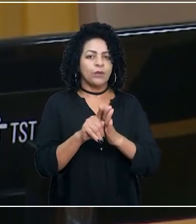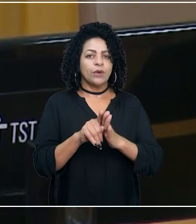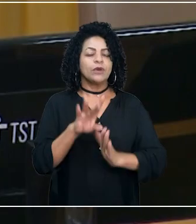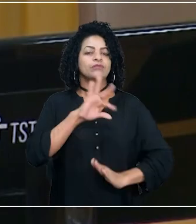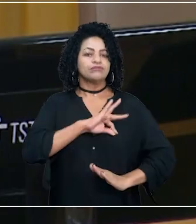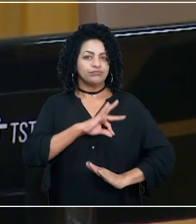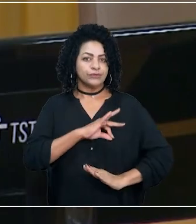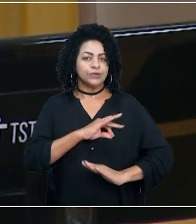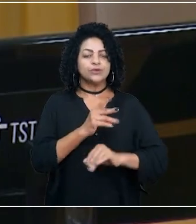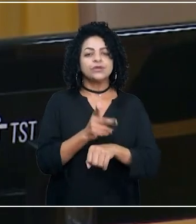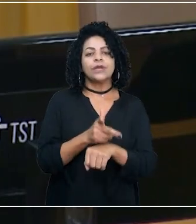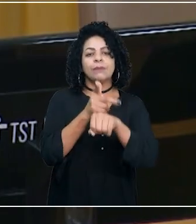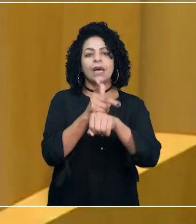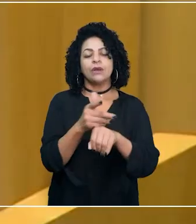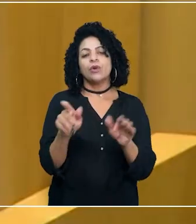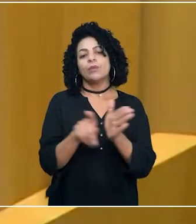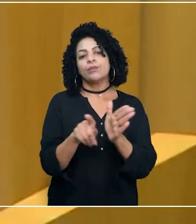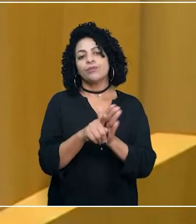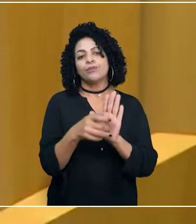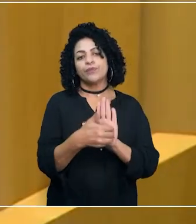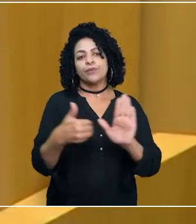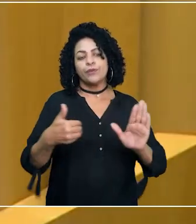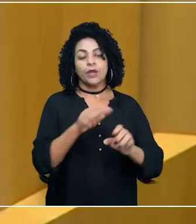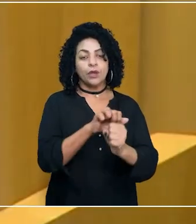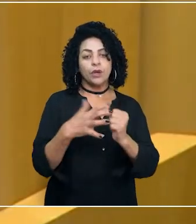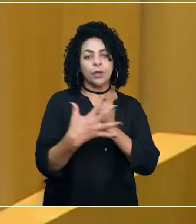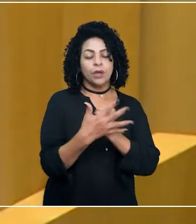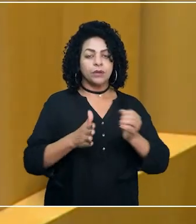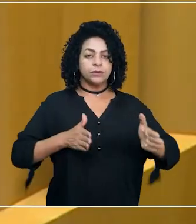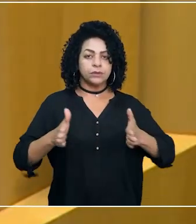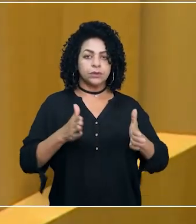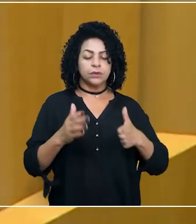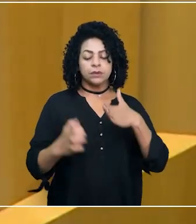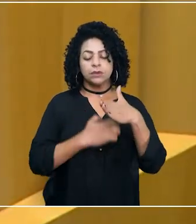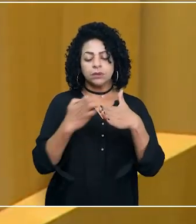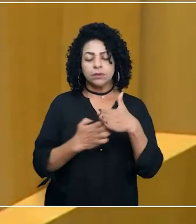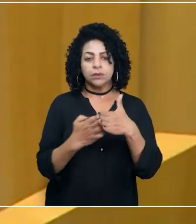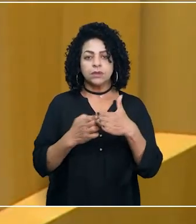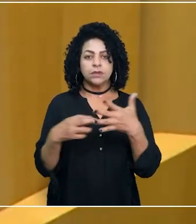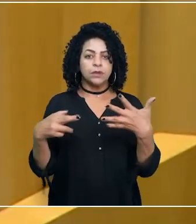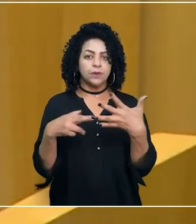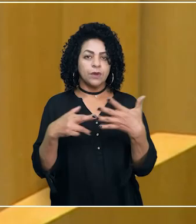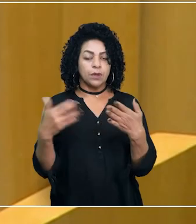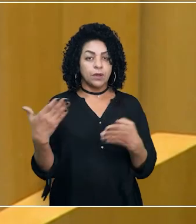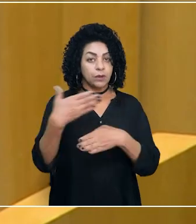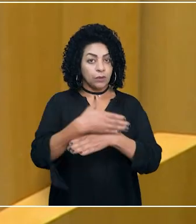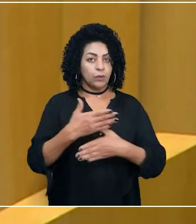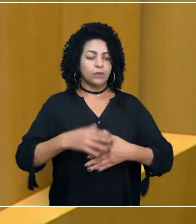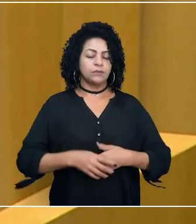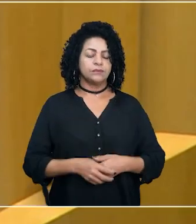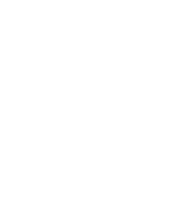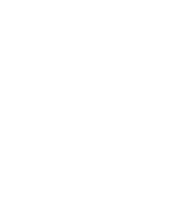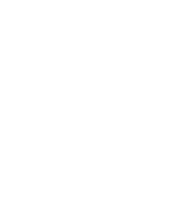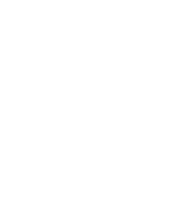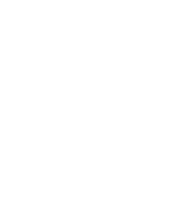retirado durante o trabalho remoto na pandemia da covid-19 a empresa entrou com recurso